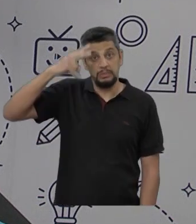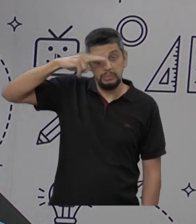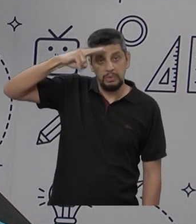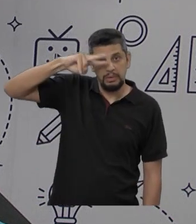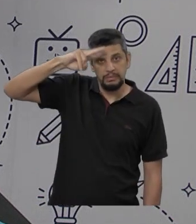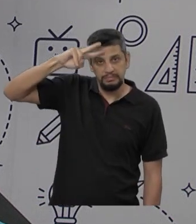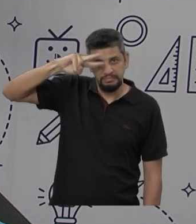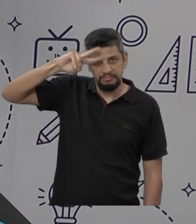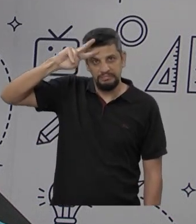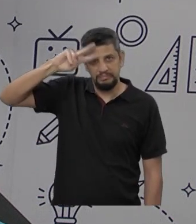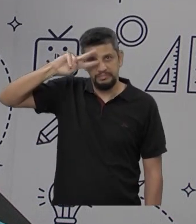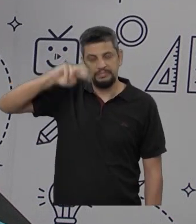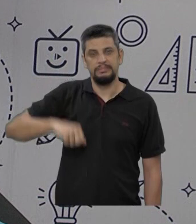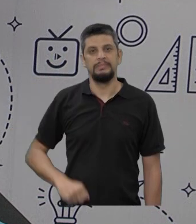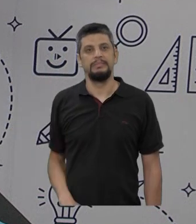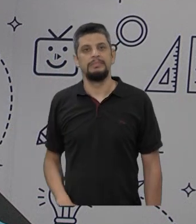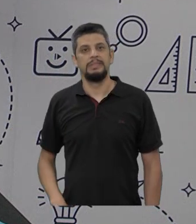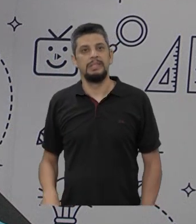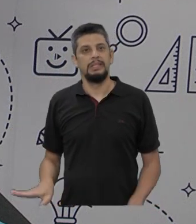importante da história.